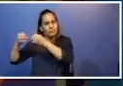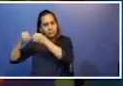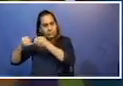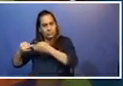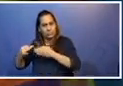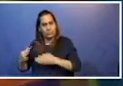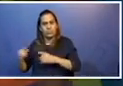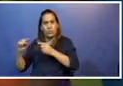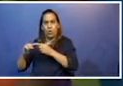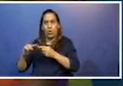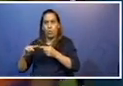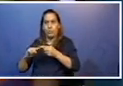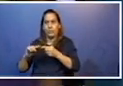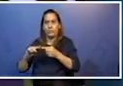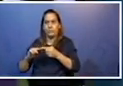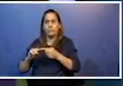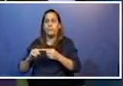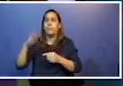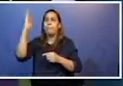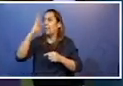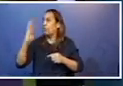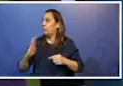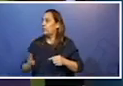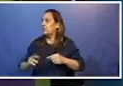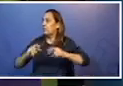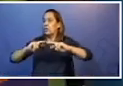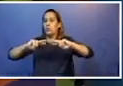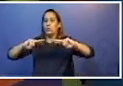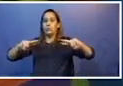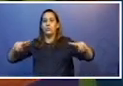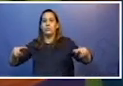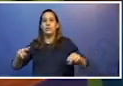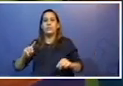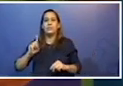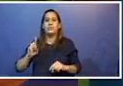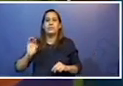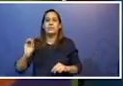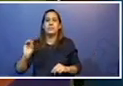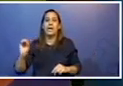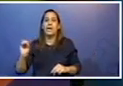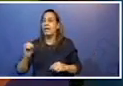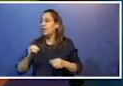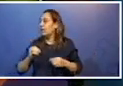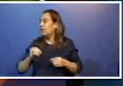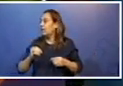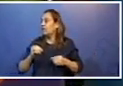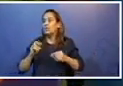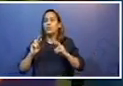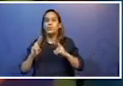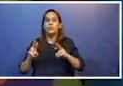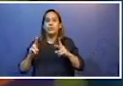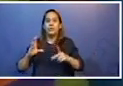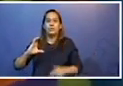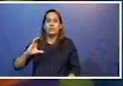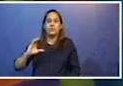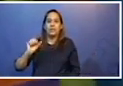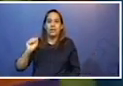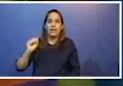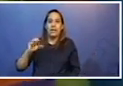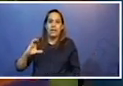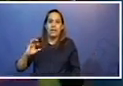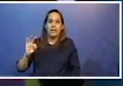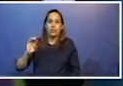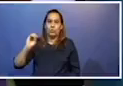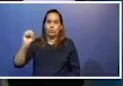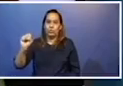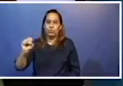bem? Então, no Brasil, há cerca de 100 espécies de cacto. Então, existem muitas espécies. Ligue